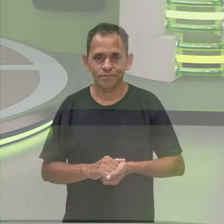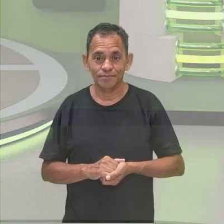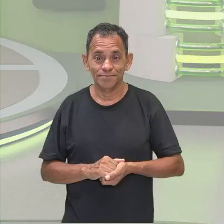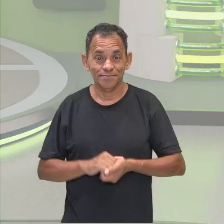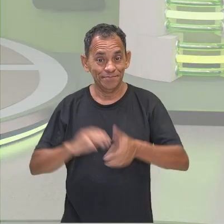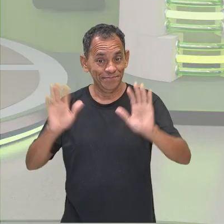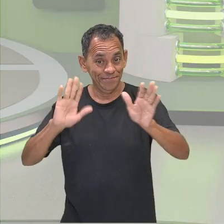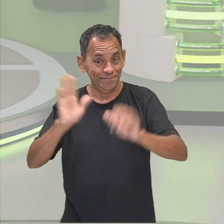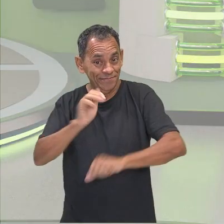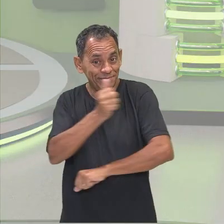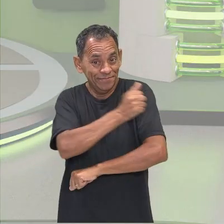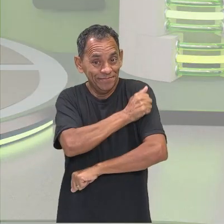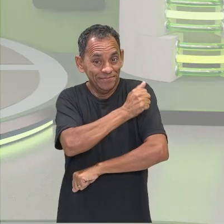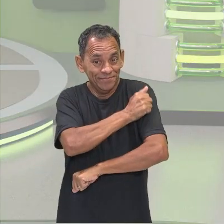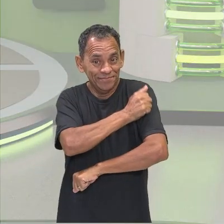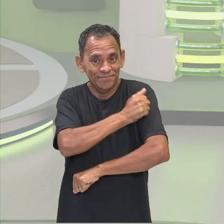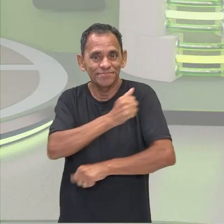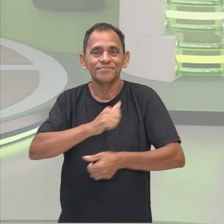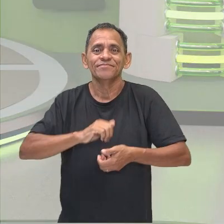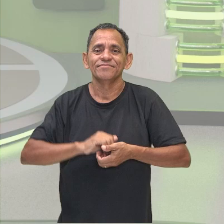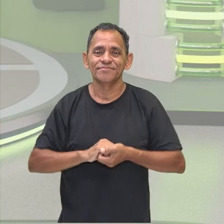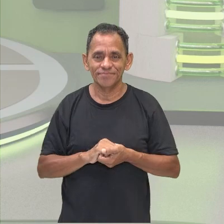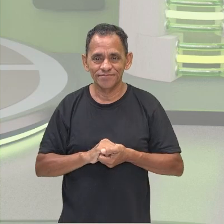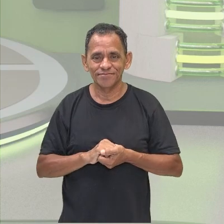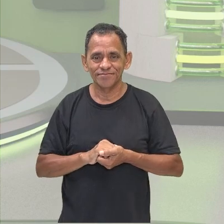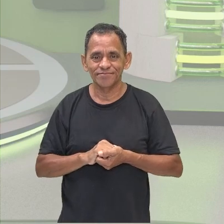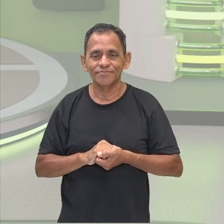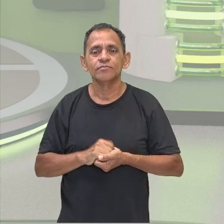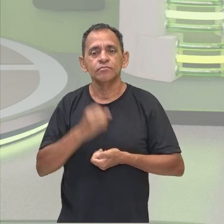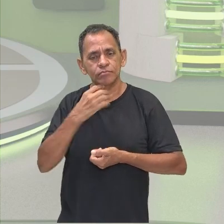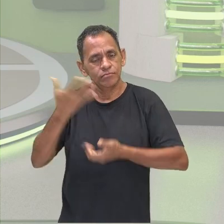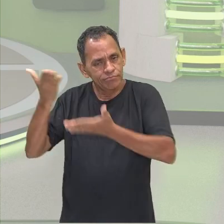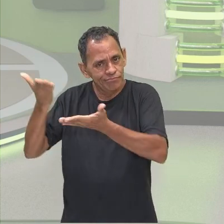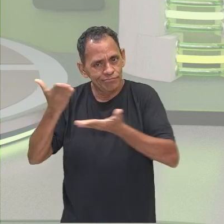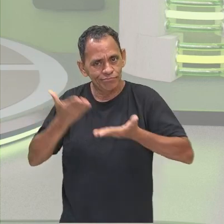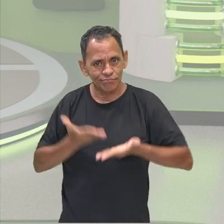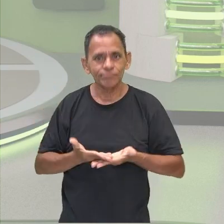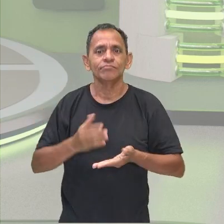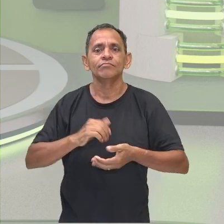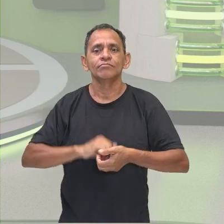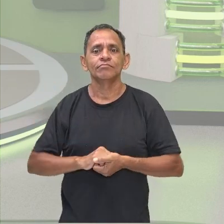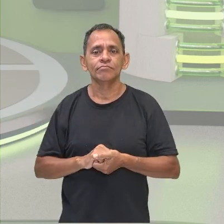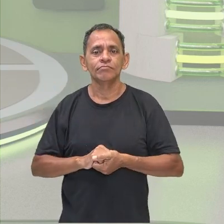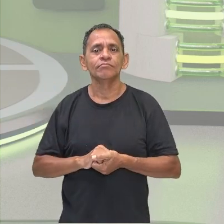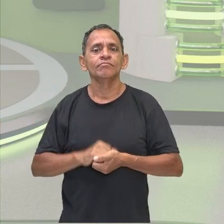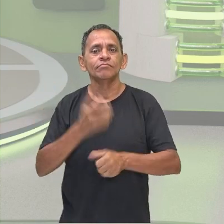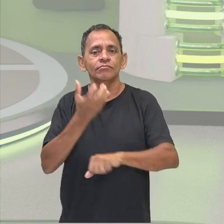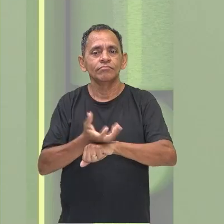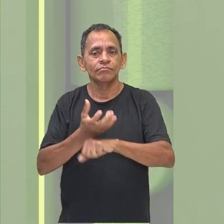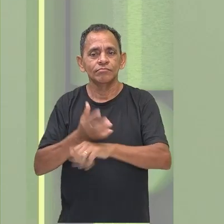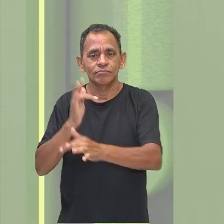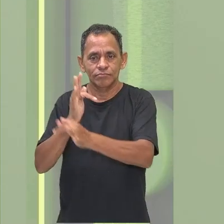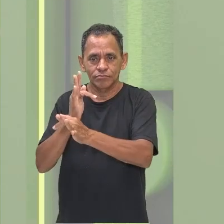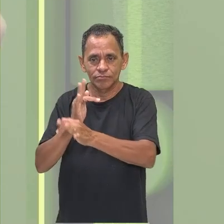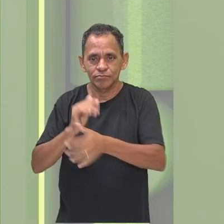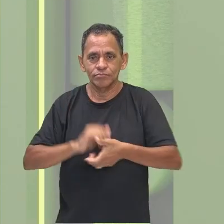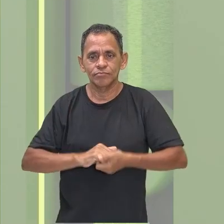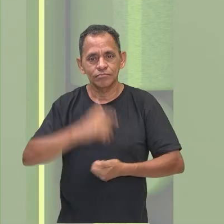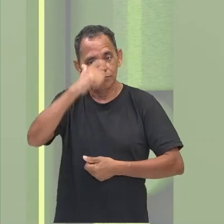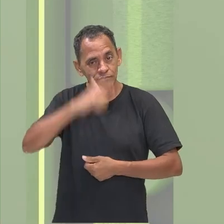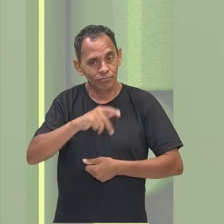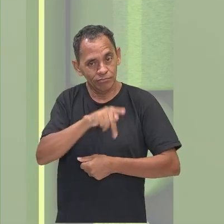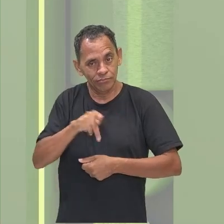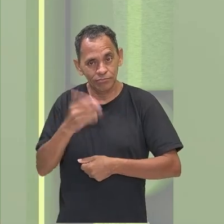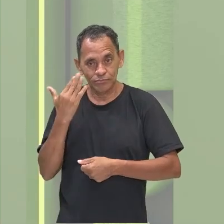Olá queridos alunos e queridas alunas seja todos muito bem-vindos ao nosso componente física eu sou o